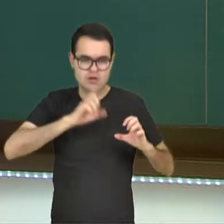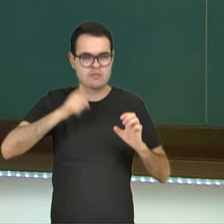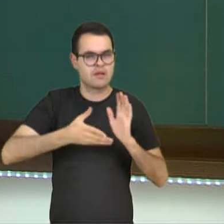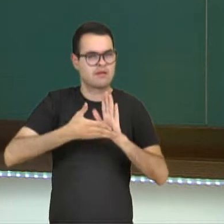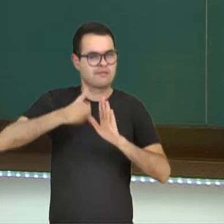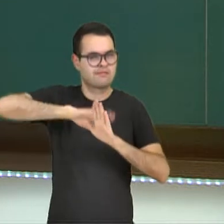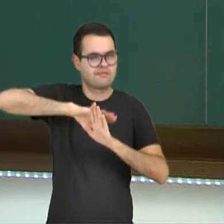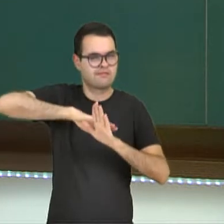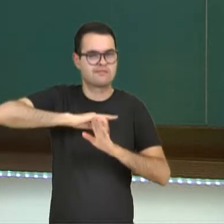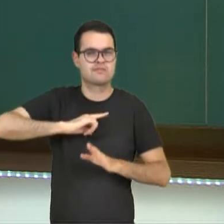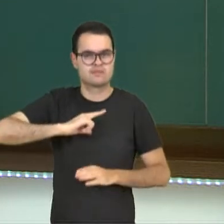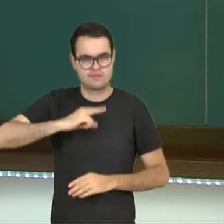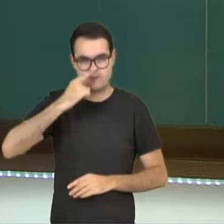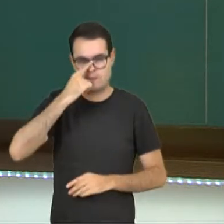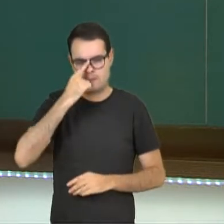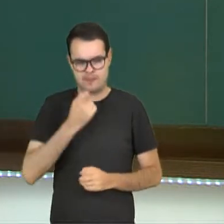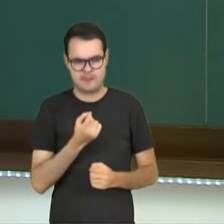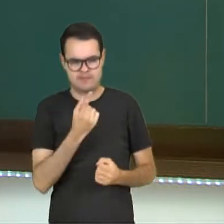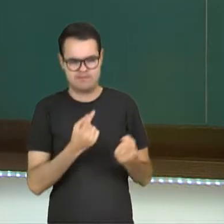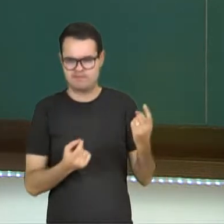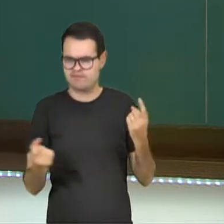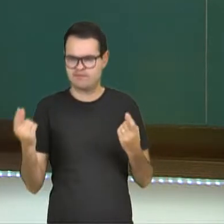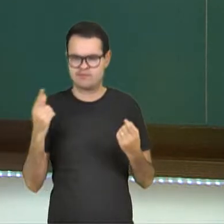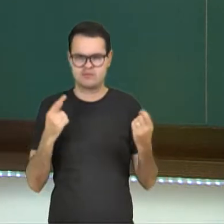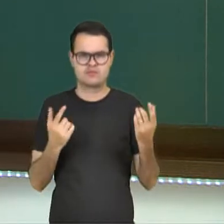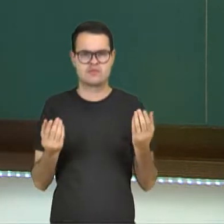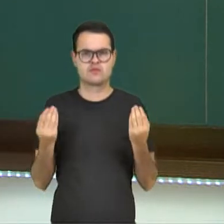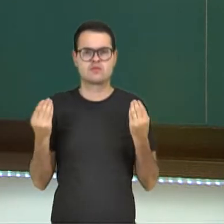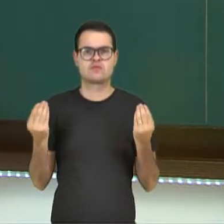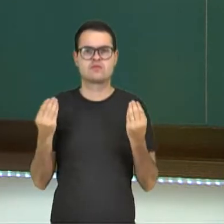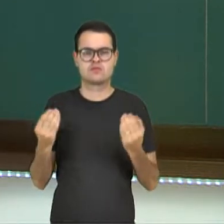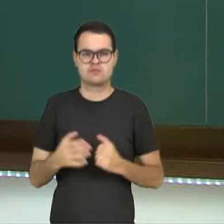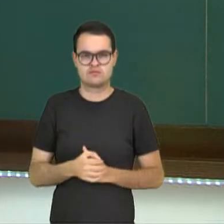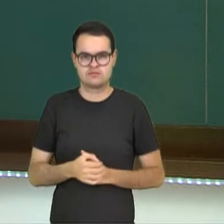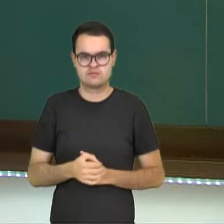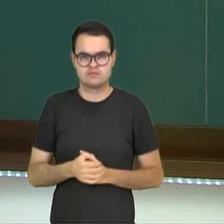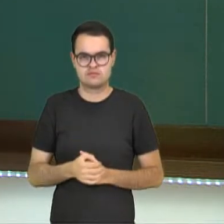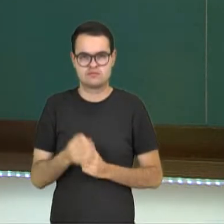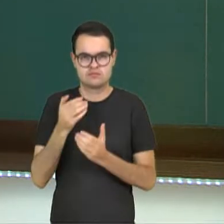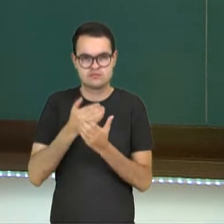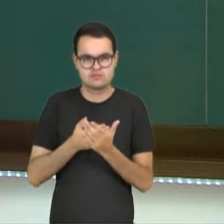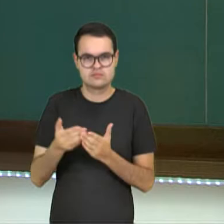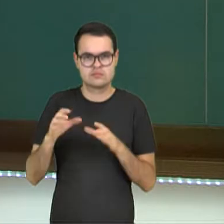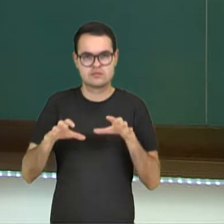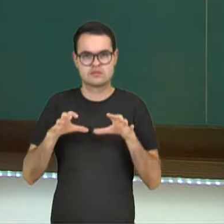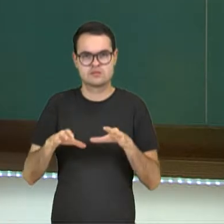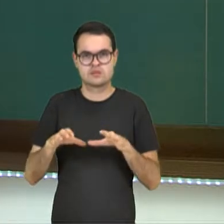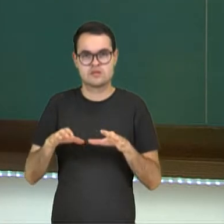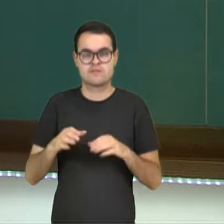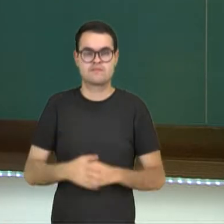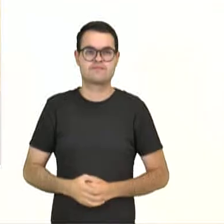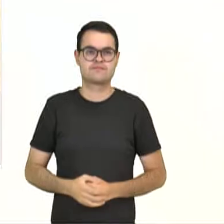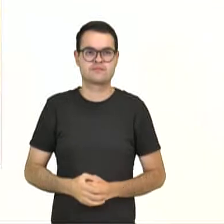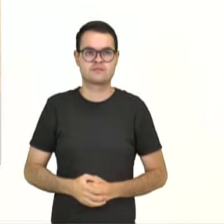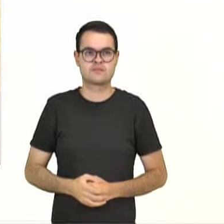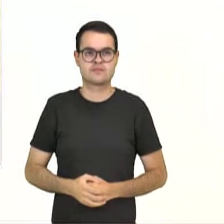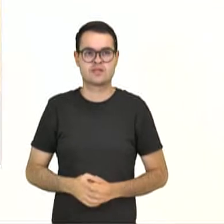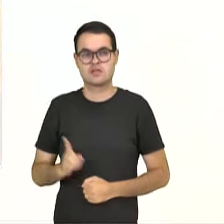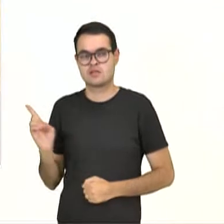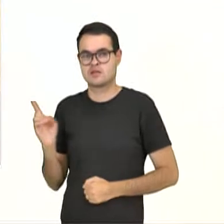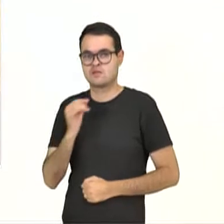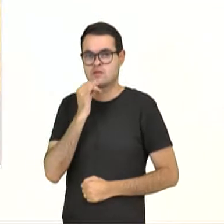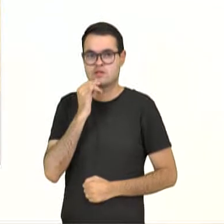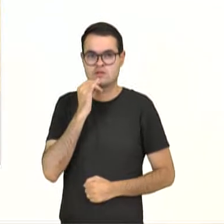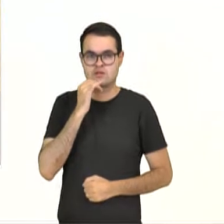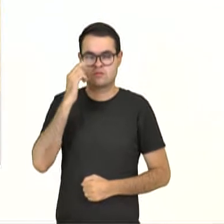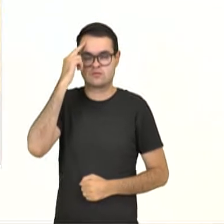proposital. Proporções estranhas, toda aquela formalidade que a gente tinha do Renascimento, no maneirismo já não tem. Tá? Então a gente vê aqui o exemplo,